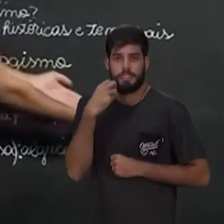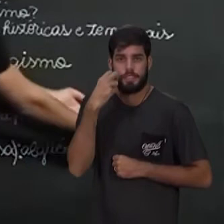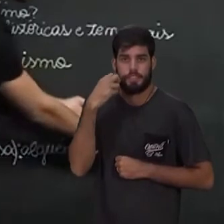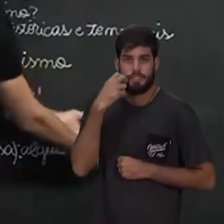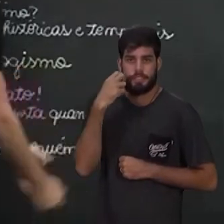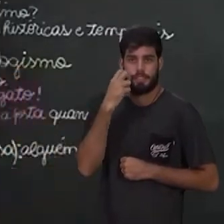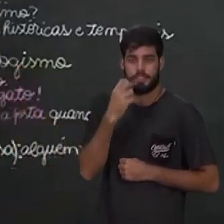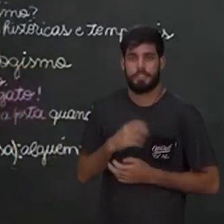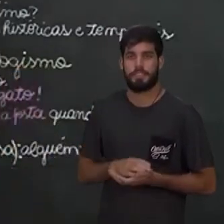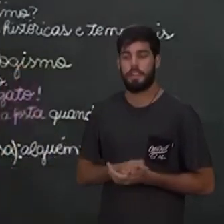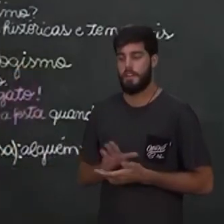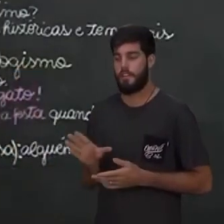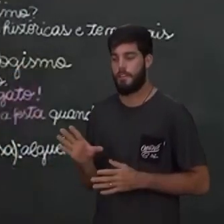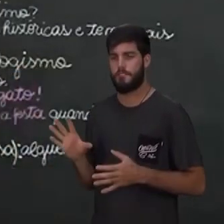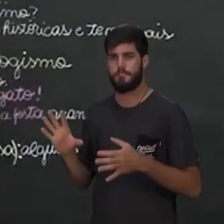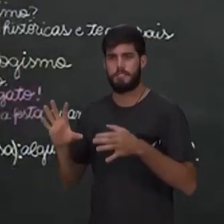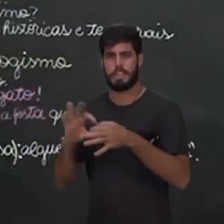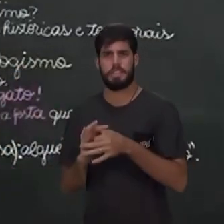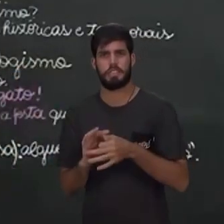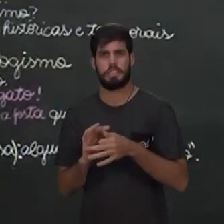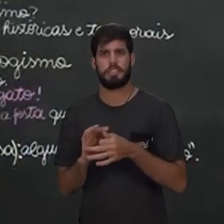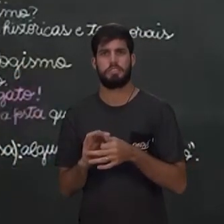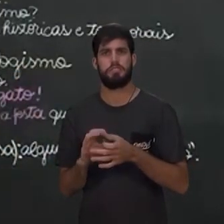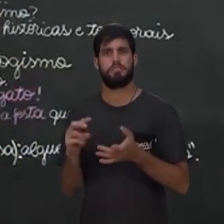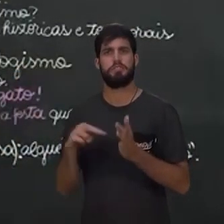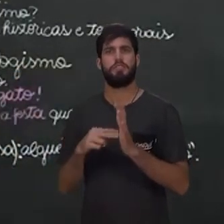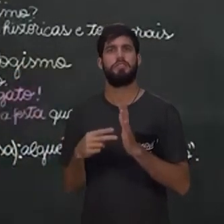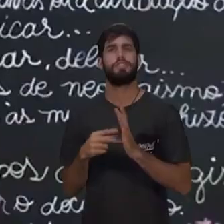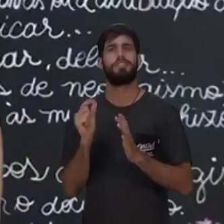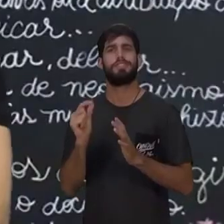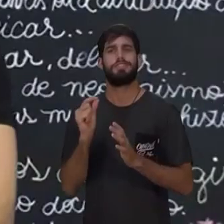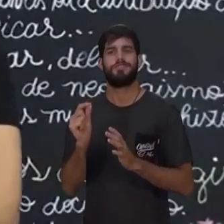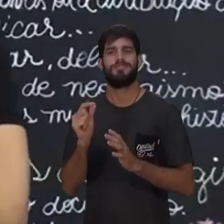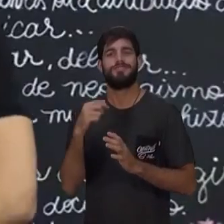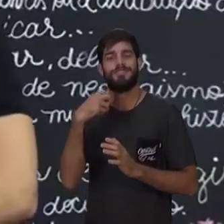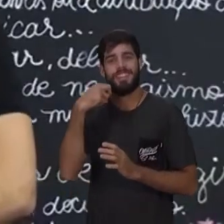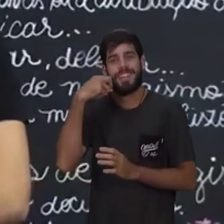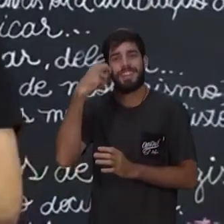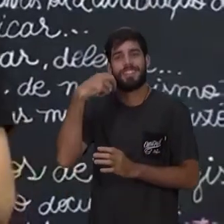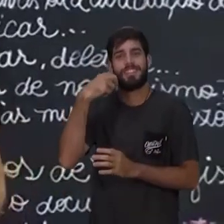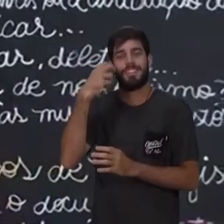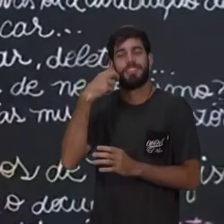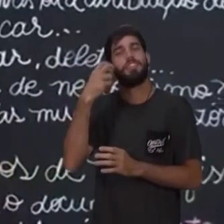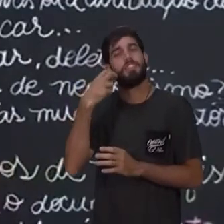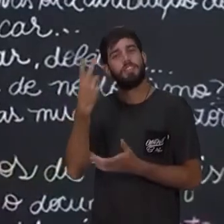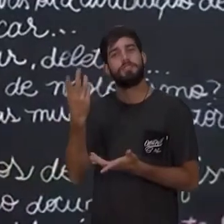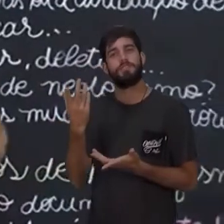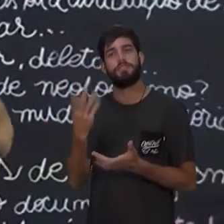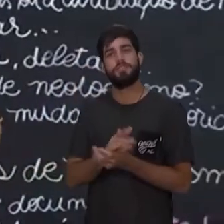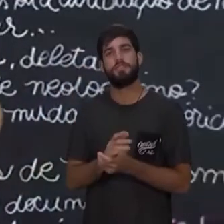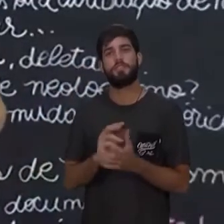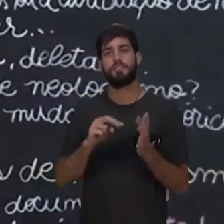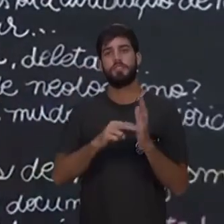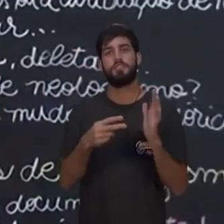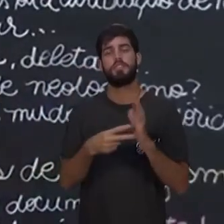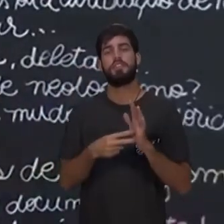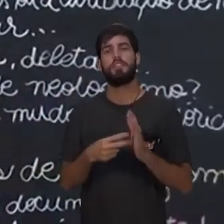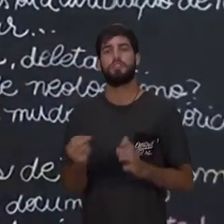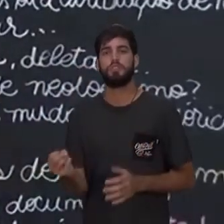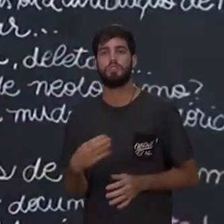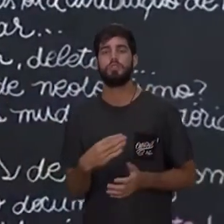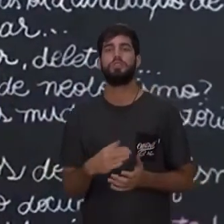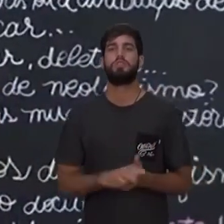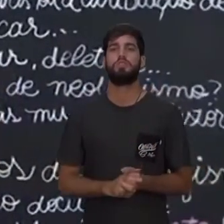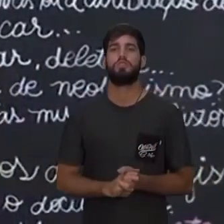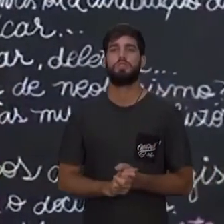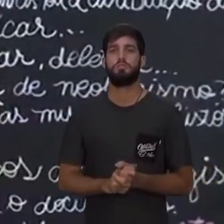muito fechado. Até a palavra fechado aqui nesse caso é uma atribuição de um significado novo a uma palavra. Alguém muito fechado é alguém muito